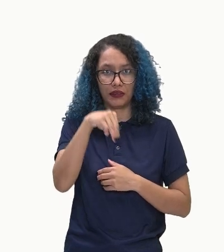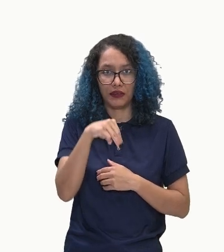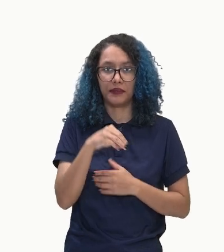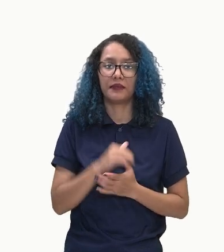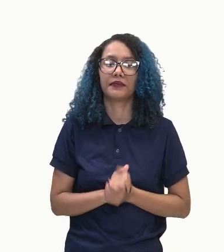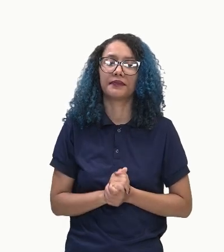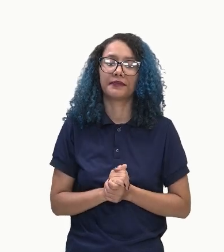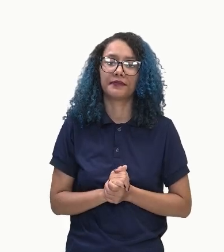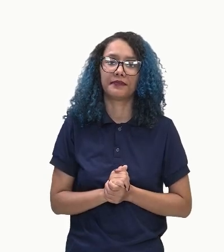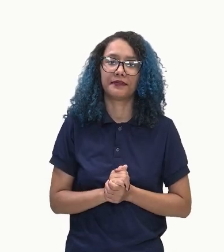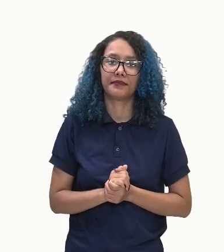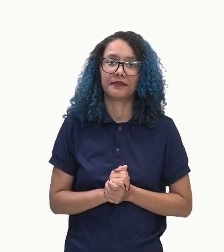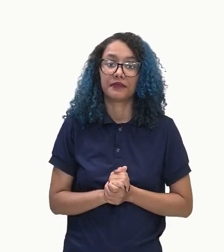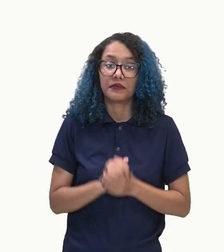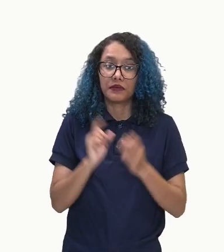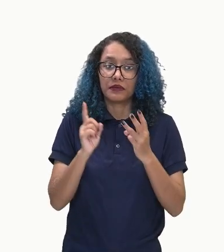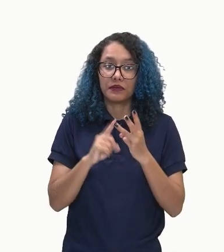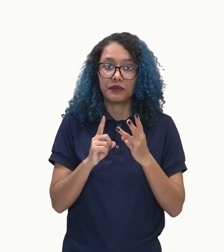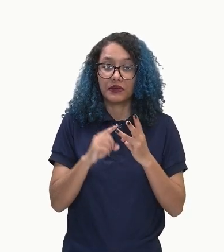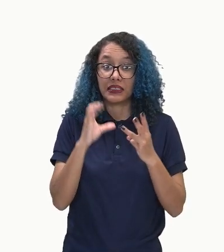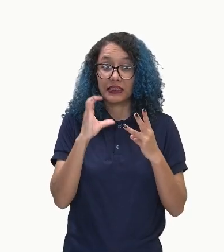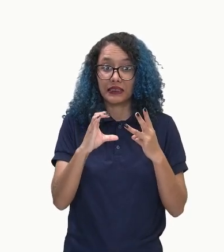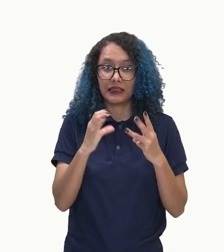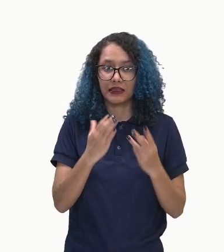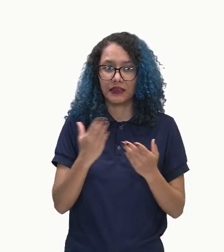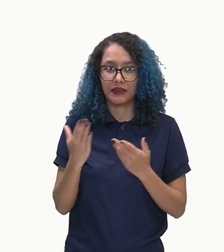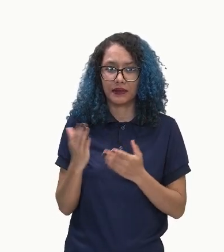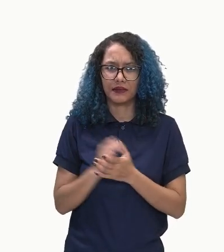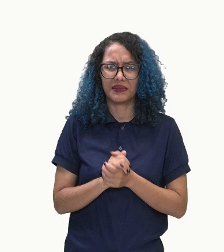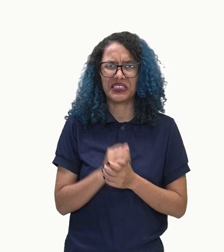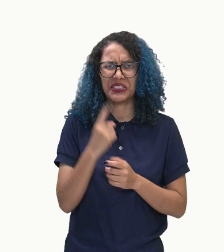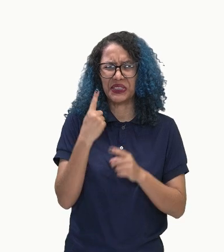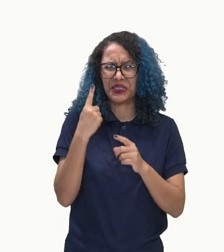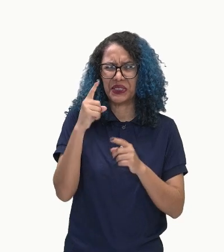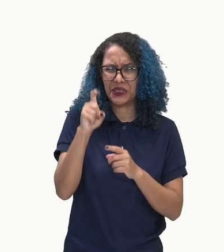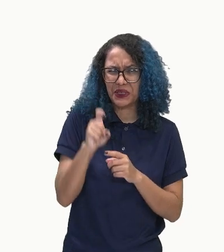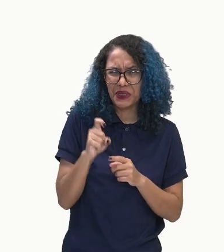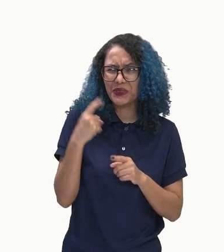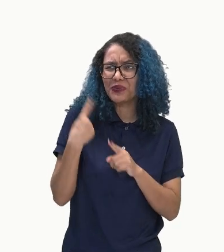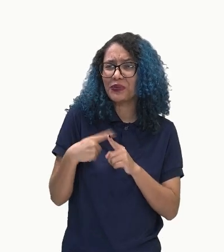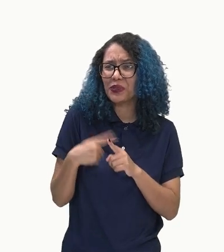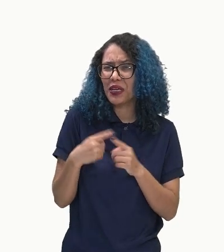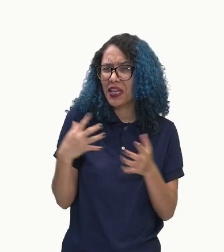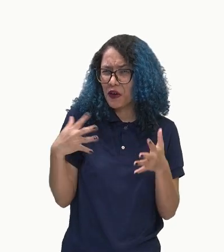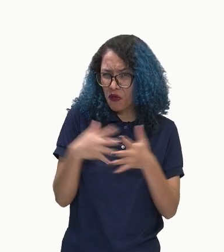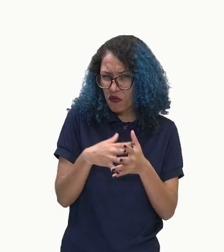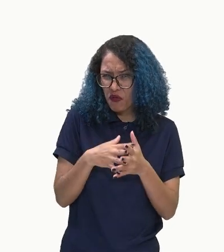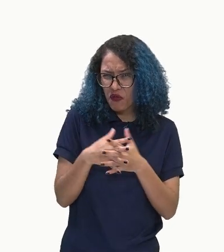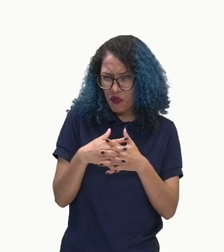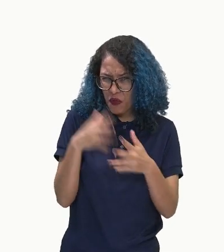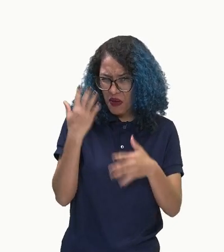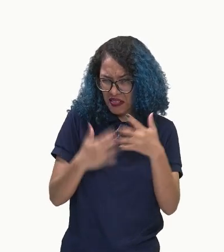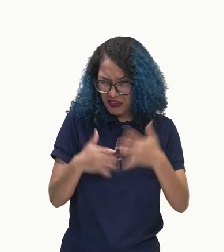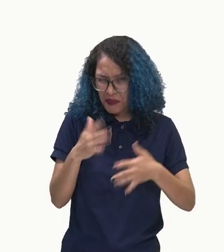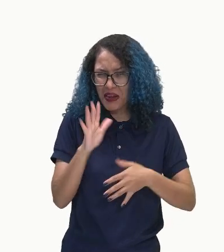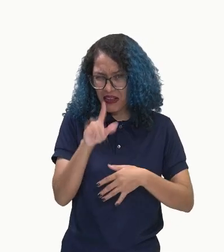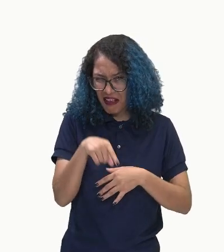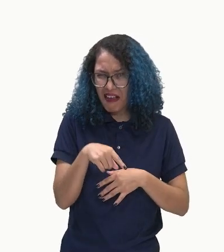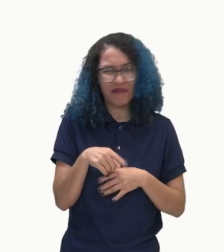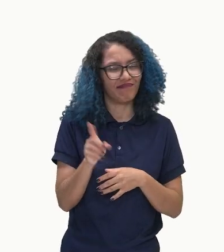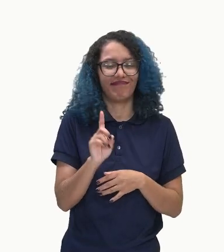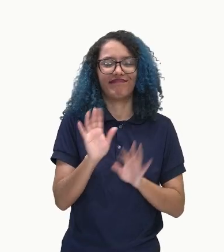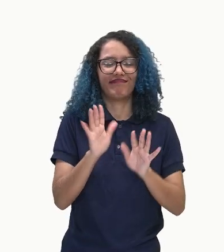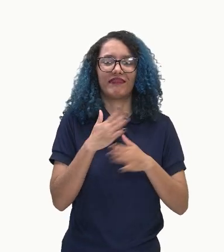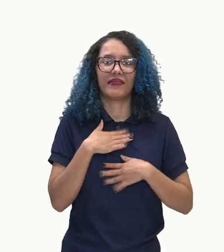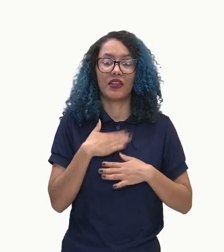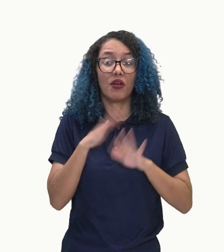centímetros. Agora olha só a letra B. Professor, por que tem que ter esse X aí, né? É só para confundir a gente? Não, não é para confundir não, tá bom?